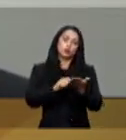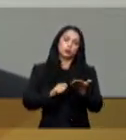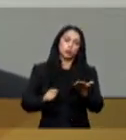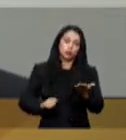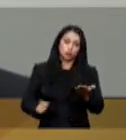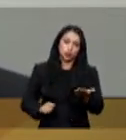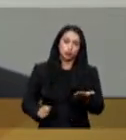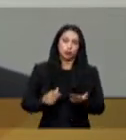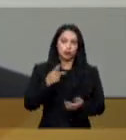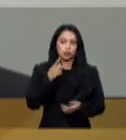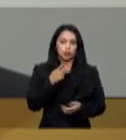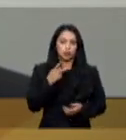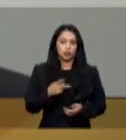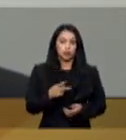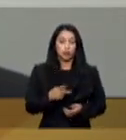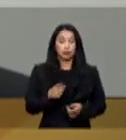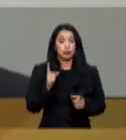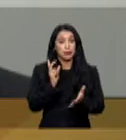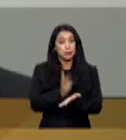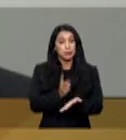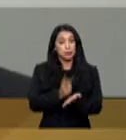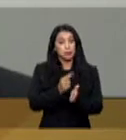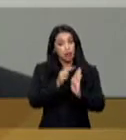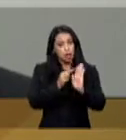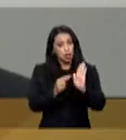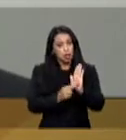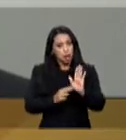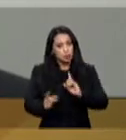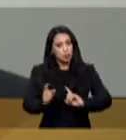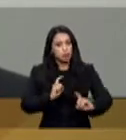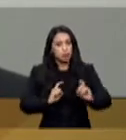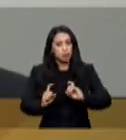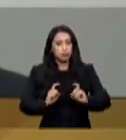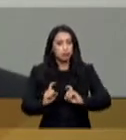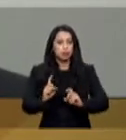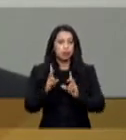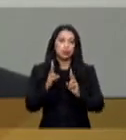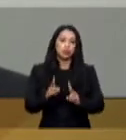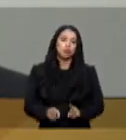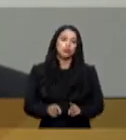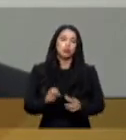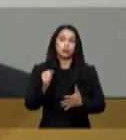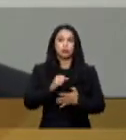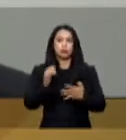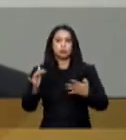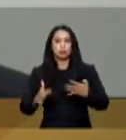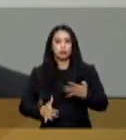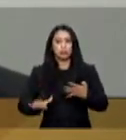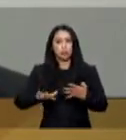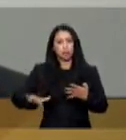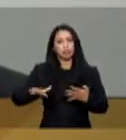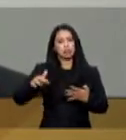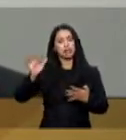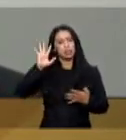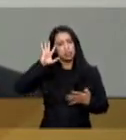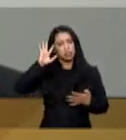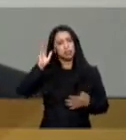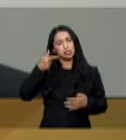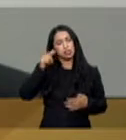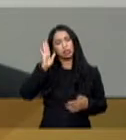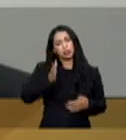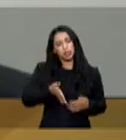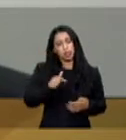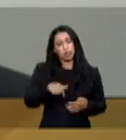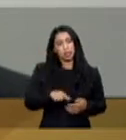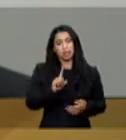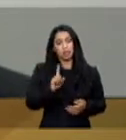mesmo tratando de cumprimento de norma administrativa, esse fato, conforme jurisprudência dessa Corte, não afasta por si só